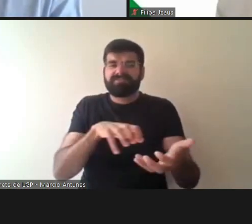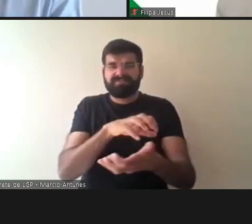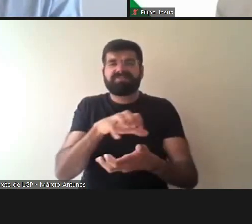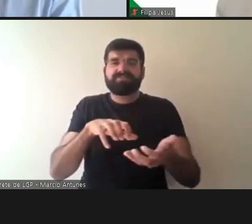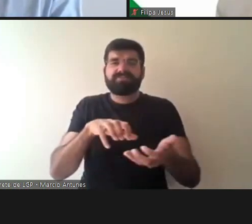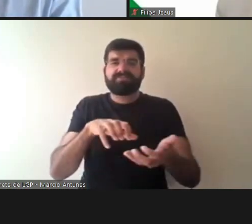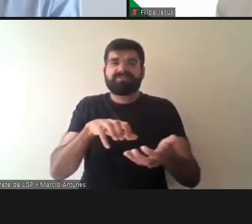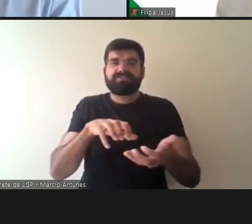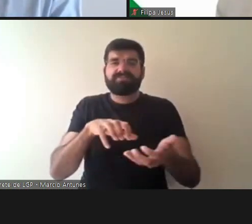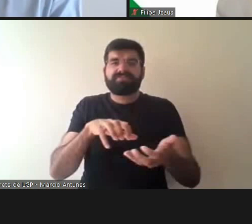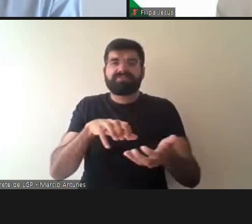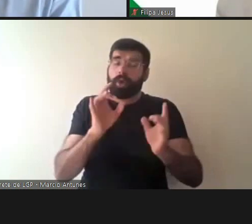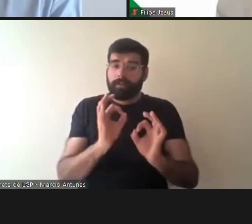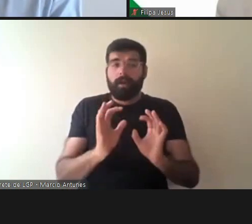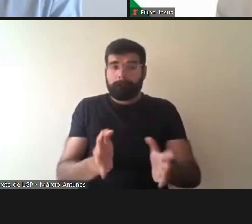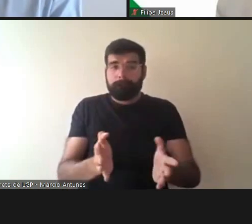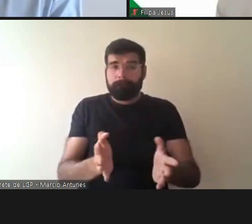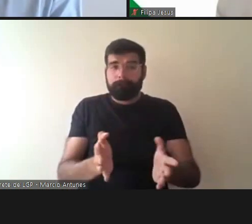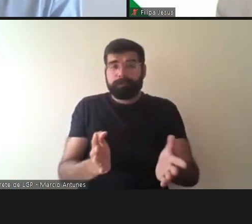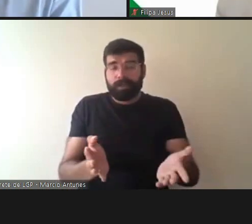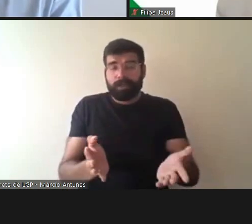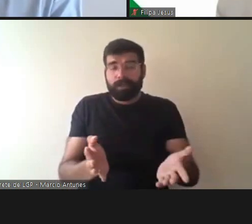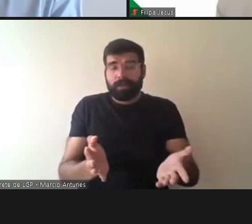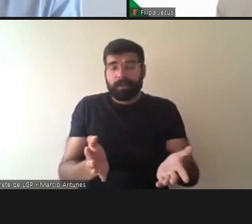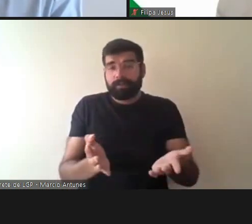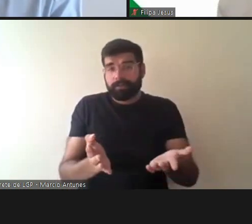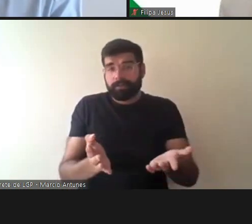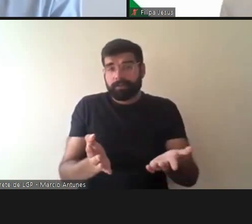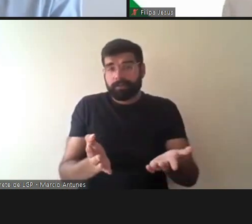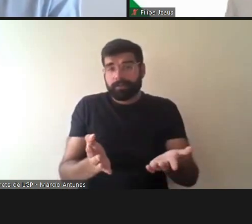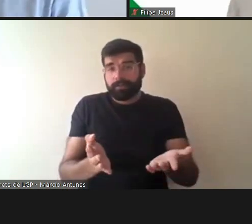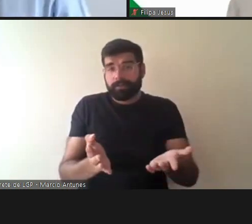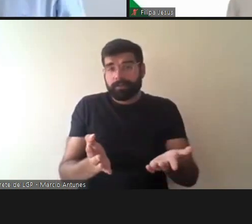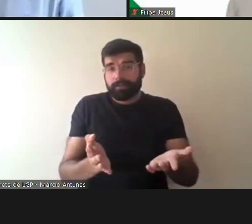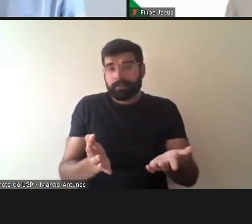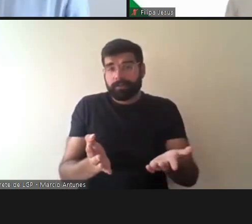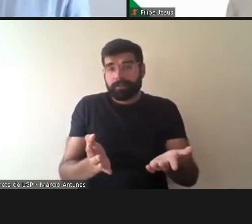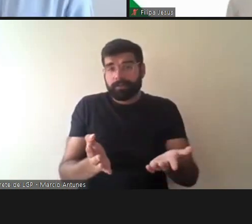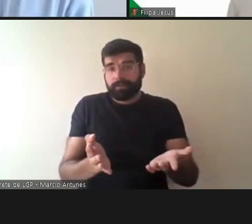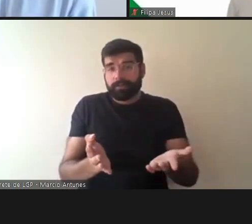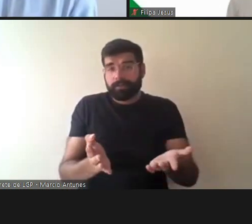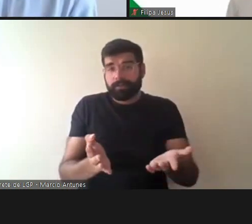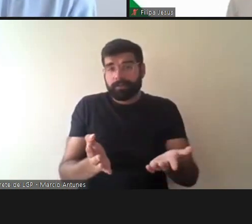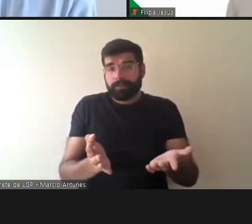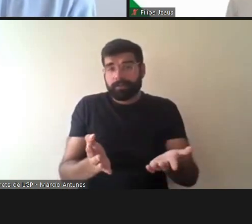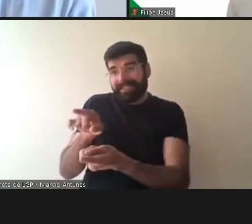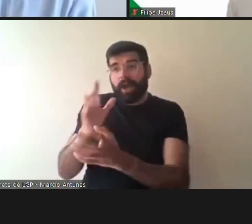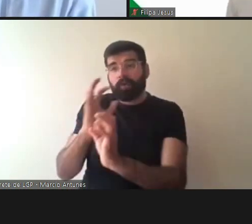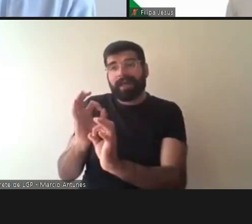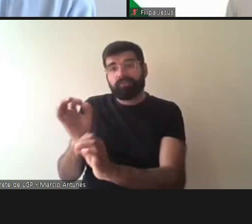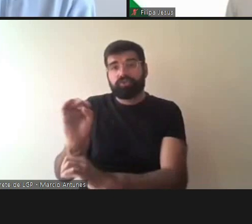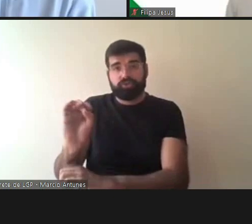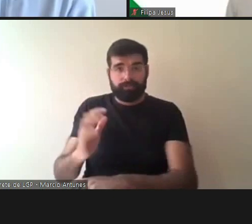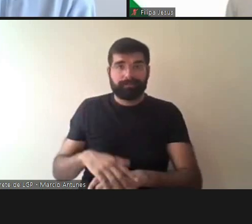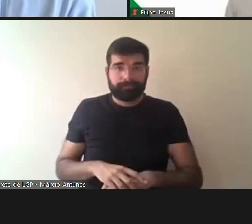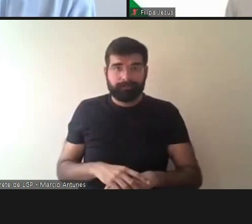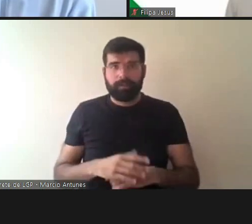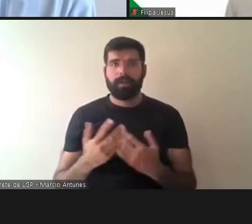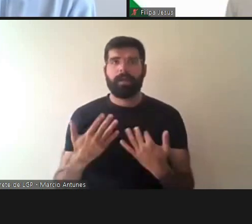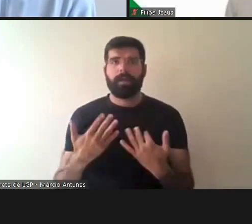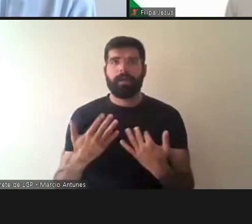organizações que não tenham esse cuidado. Mas para a